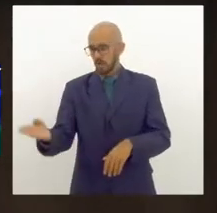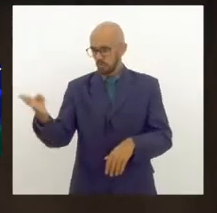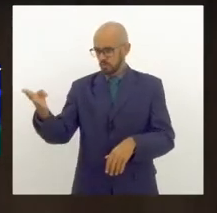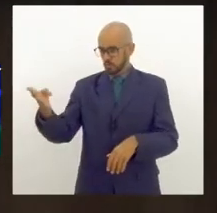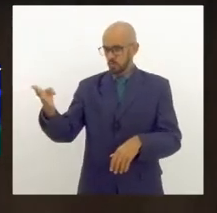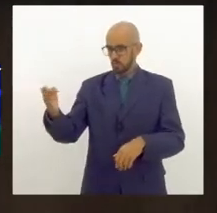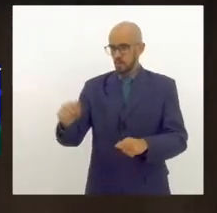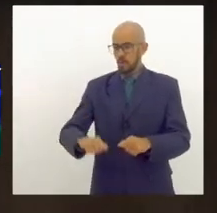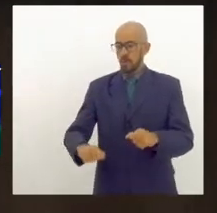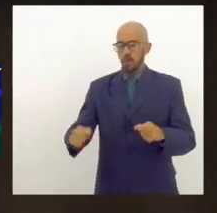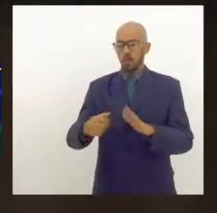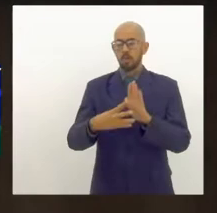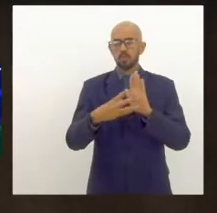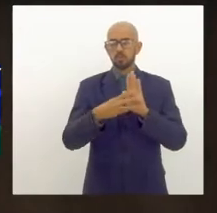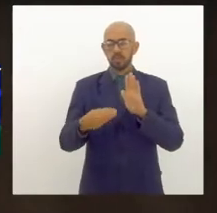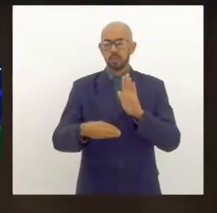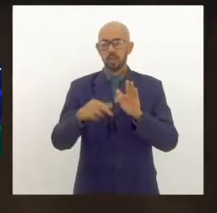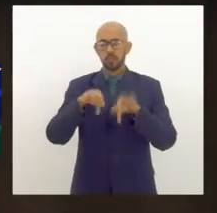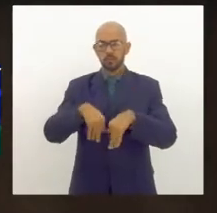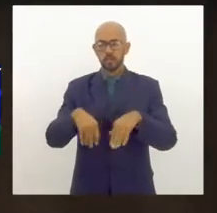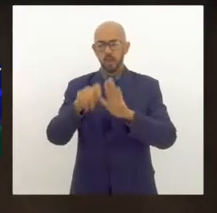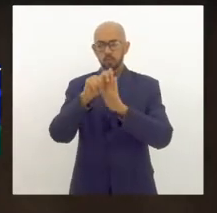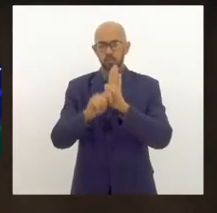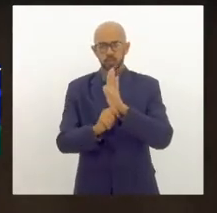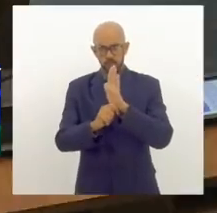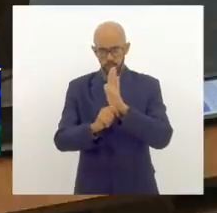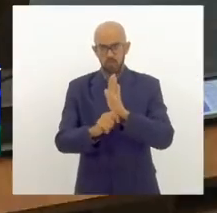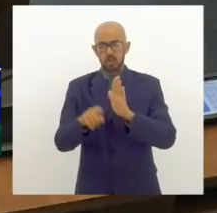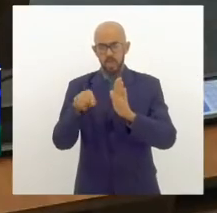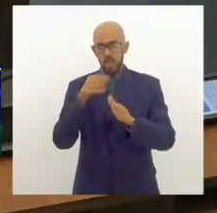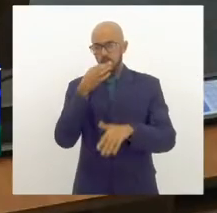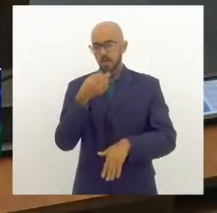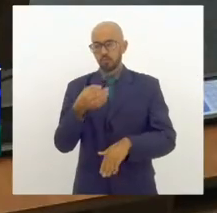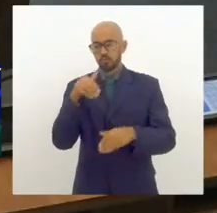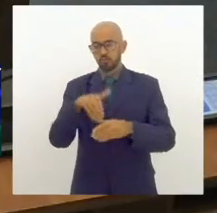Excelência forma final de redação. É o parecer.